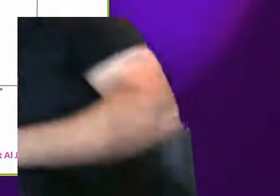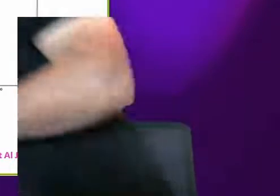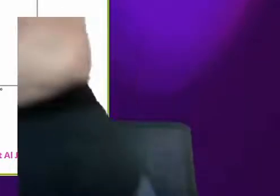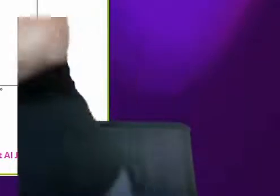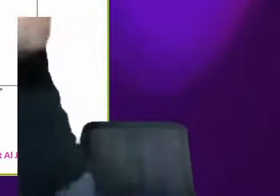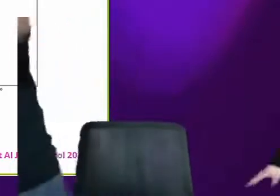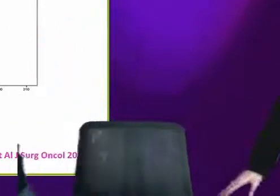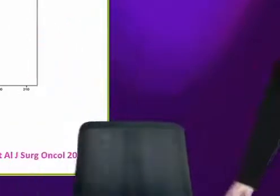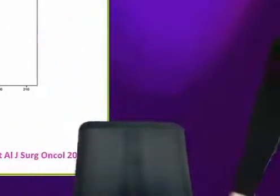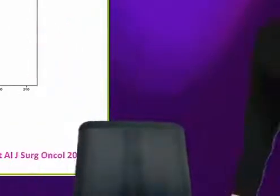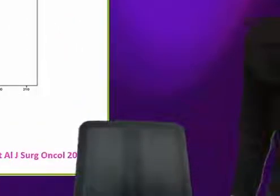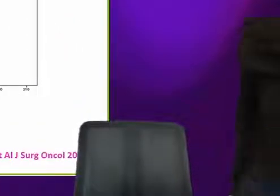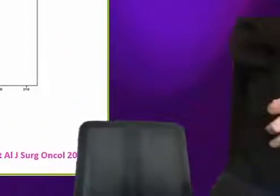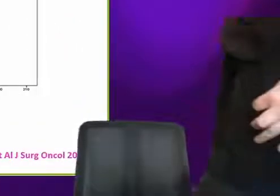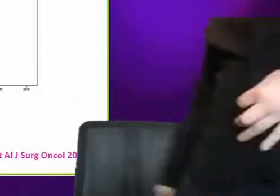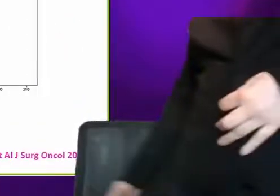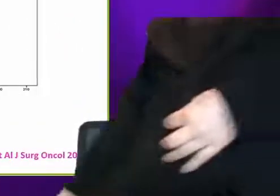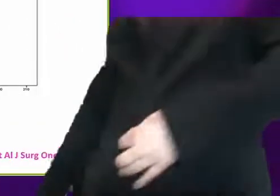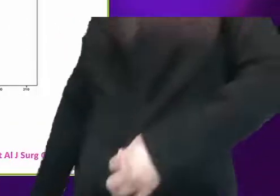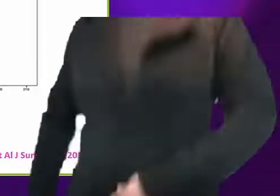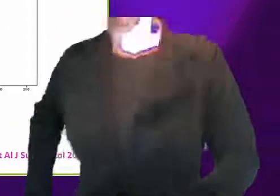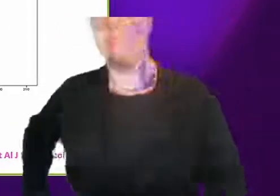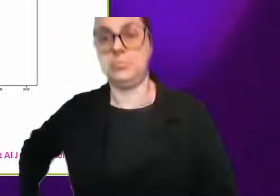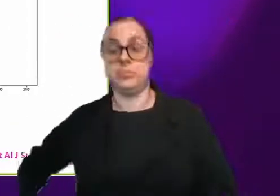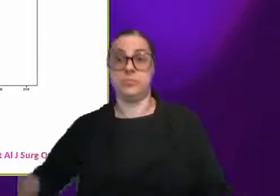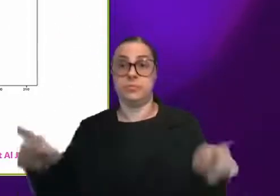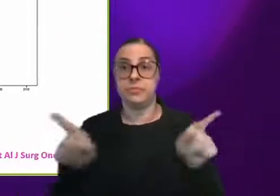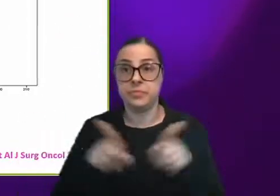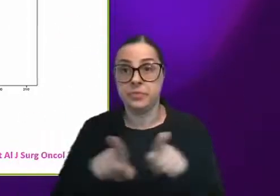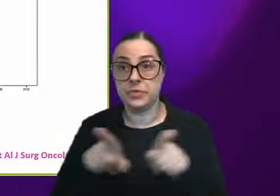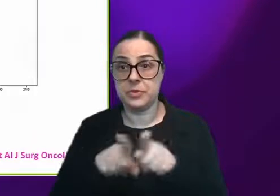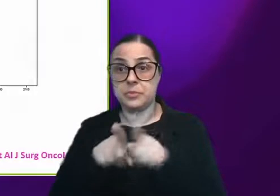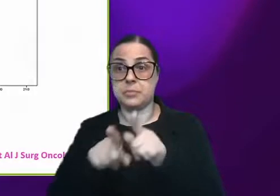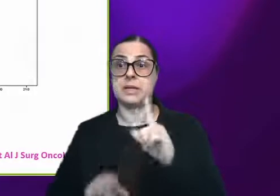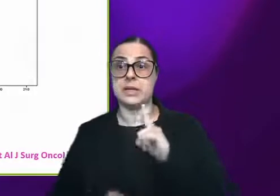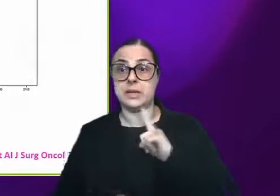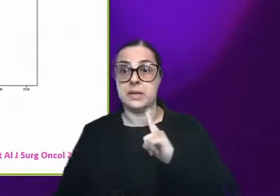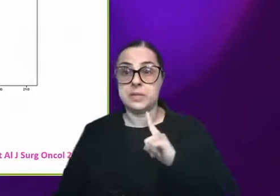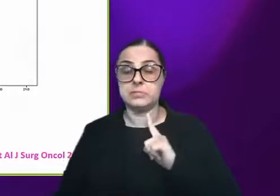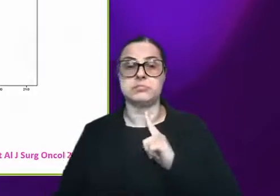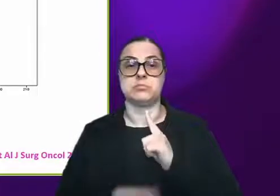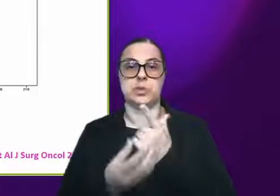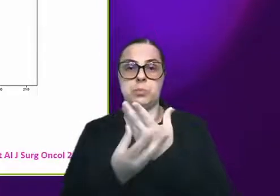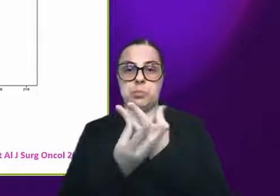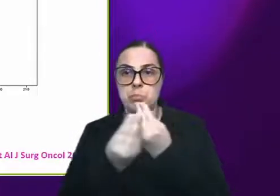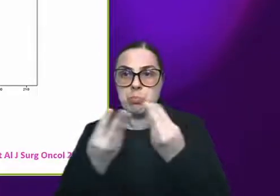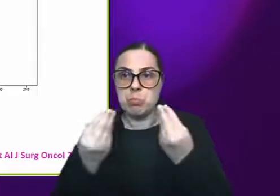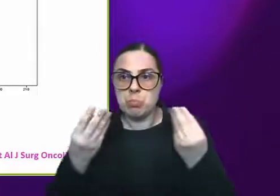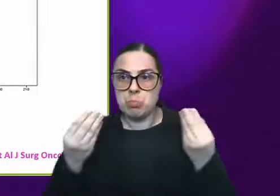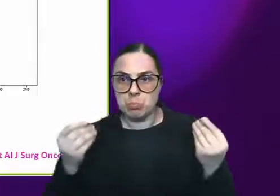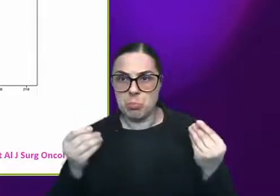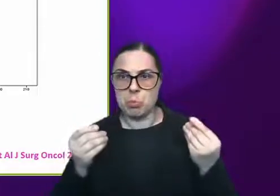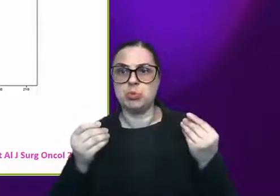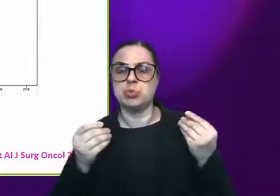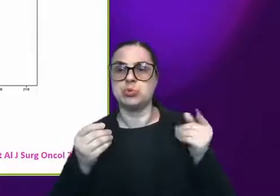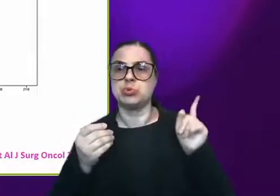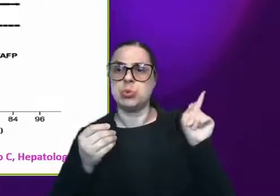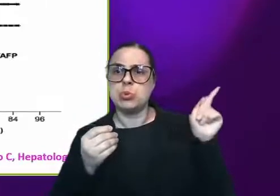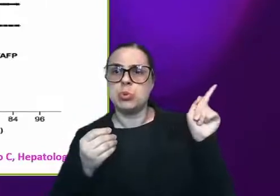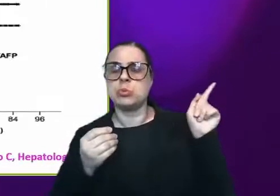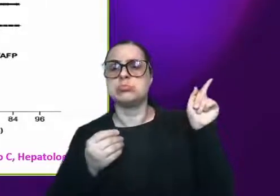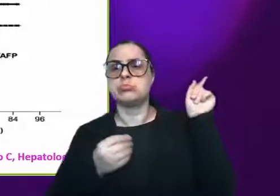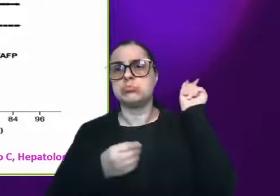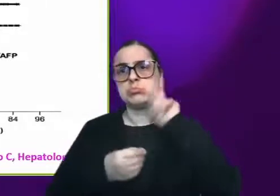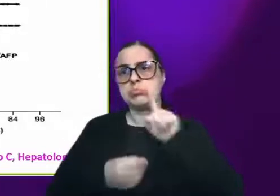para estratificar junto com dados morfológicos dos nódulos, e há muitos estudos que demonstram isso, como os